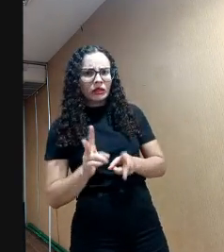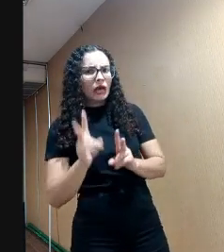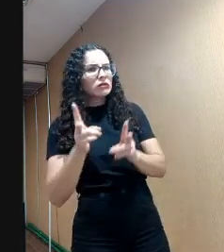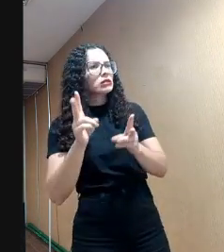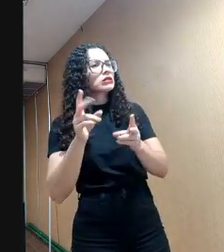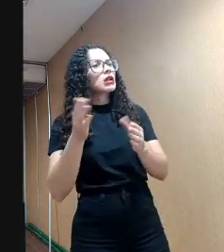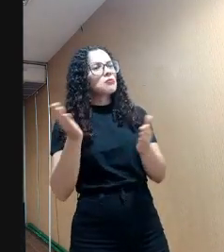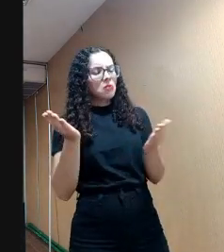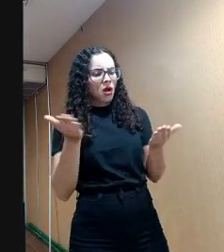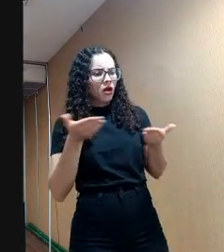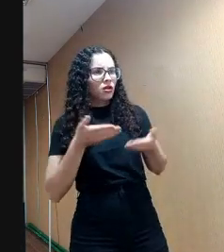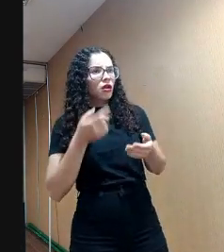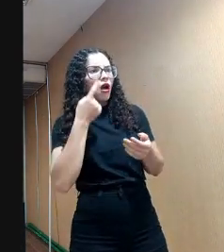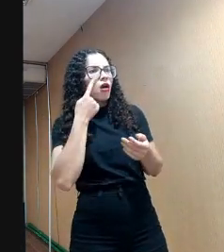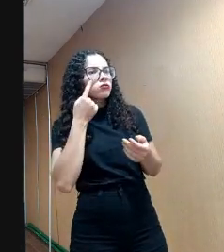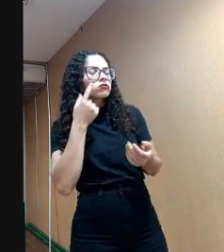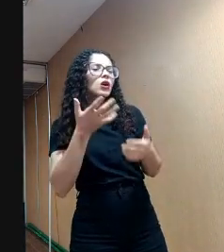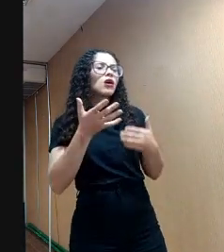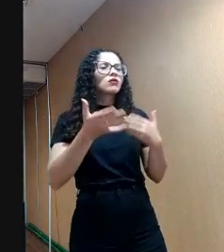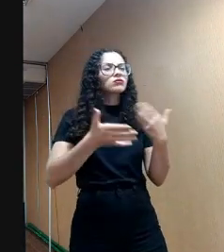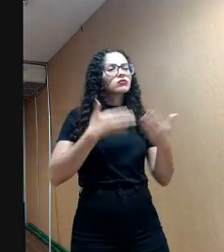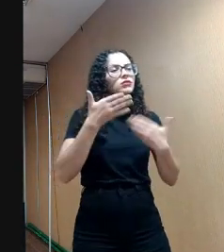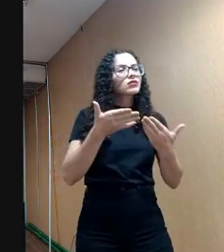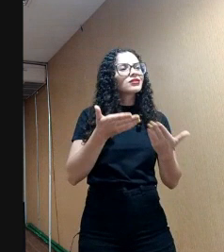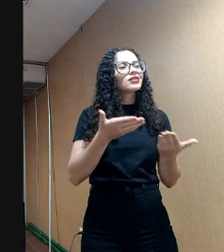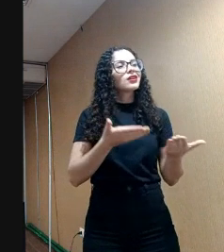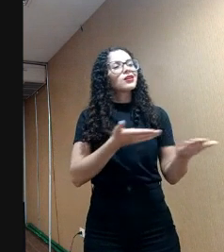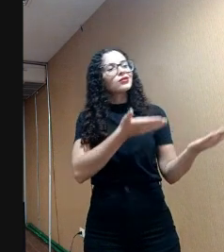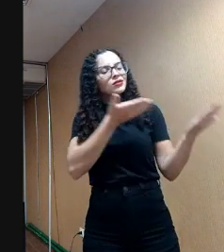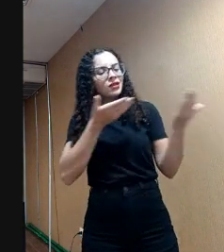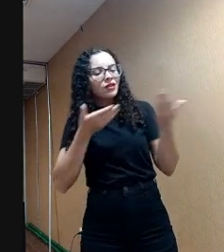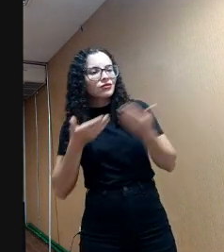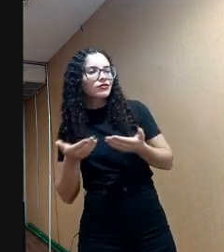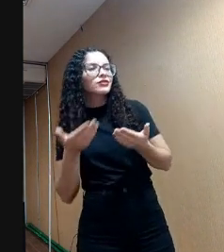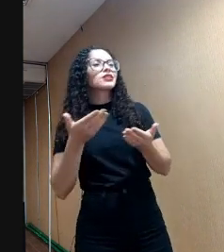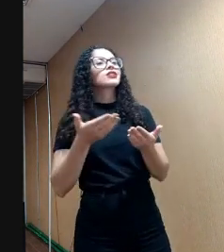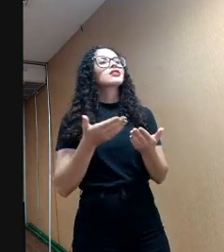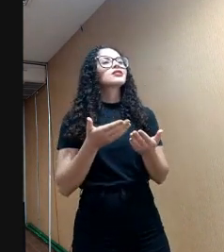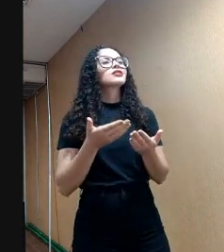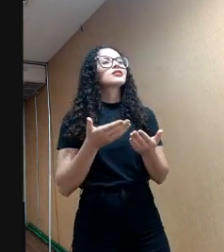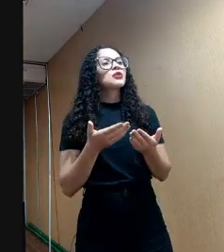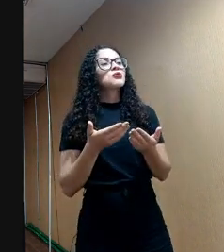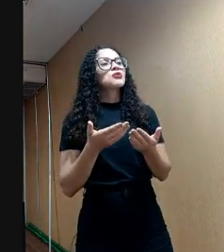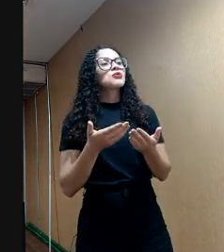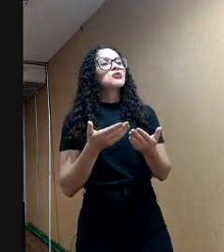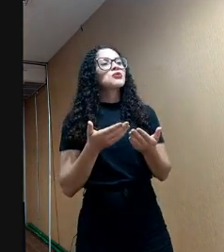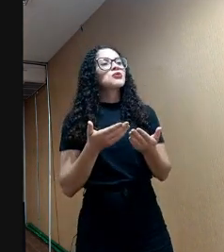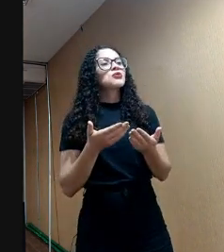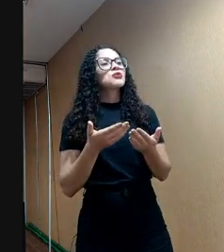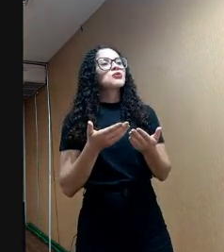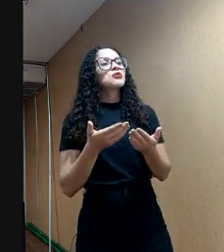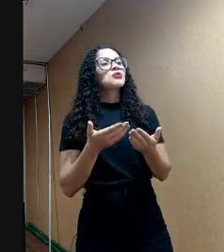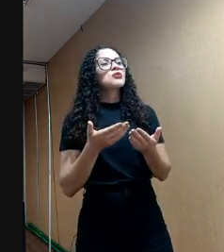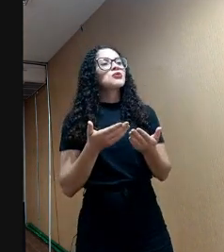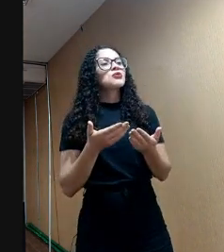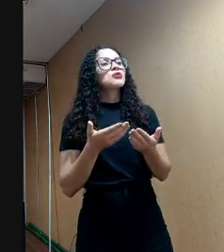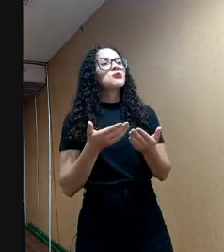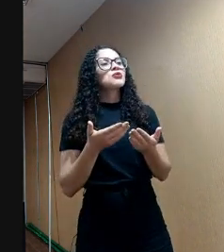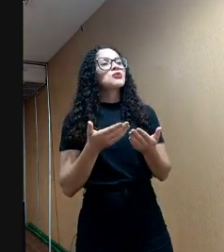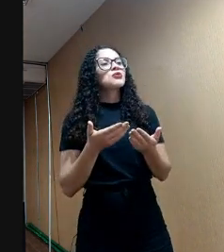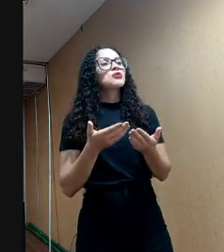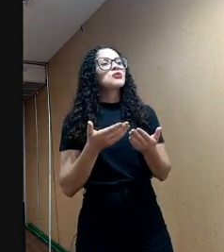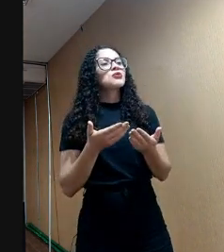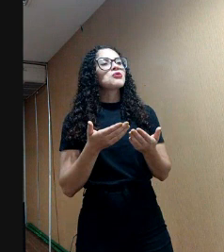nossa instituição. Então, uma gratidão imensa ao professor José Carlos e toda a equipe